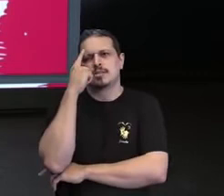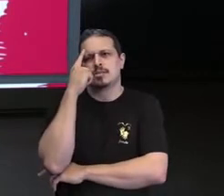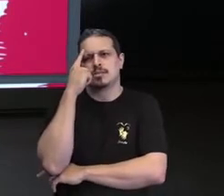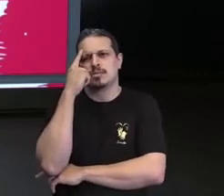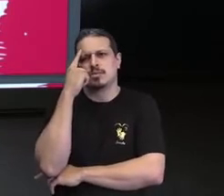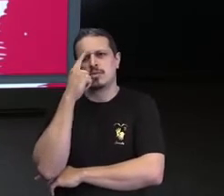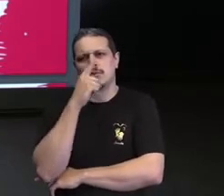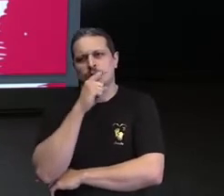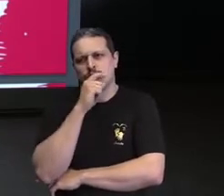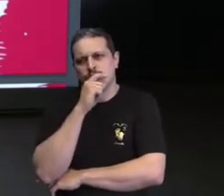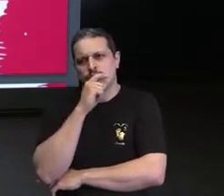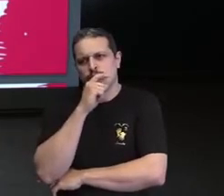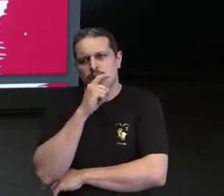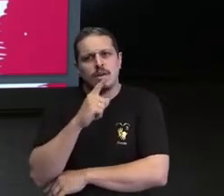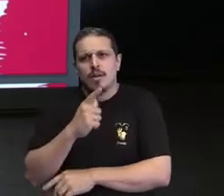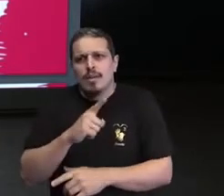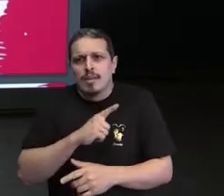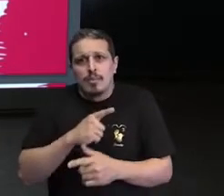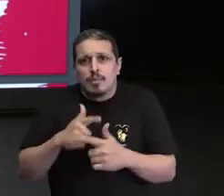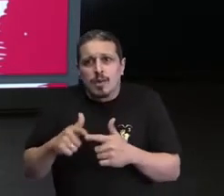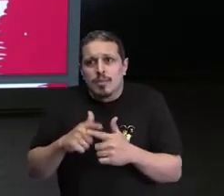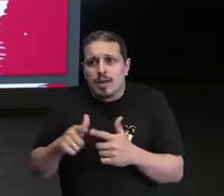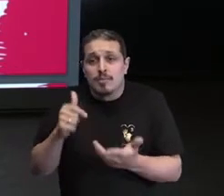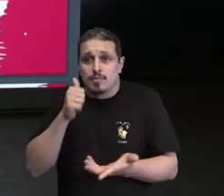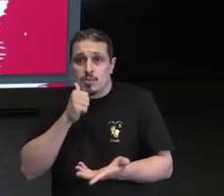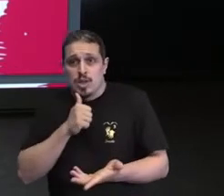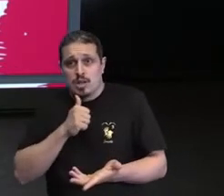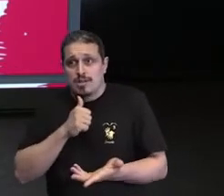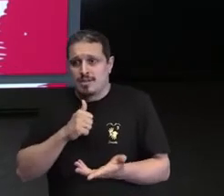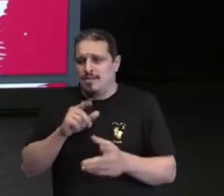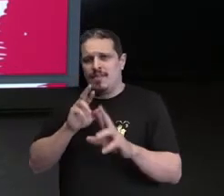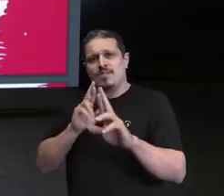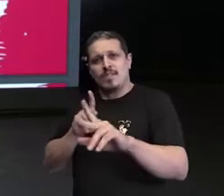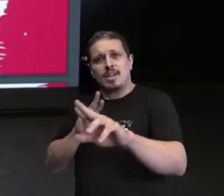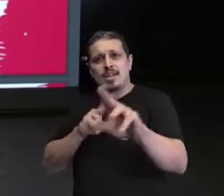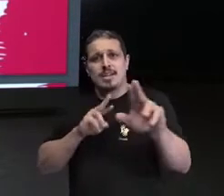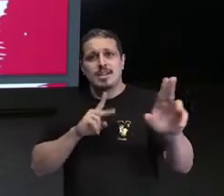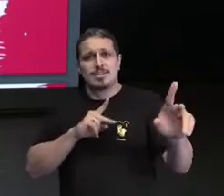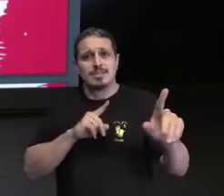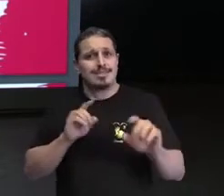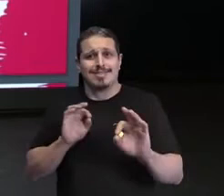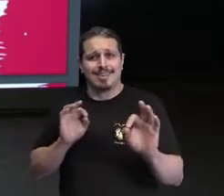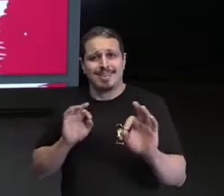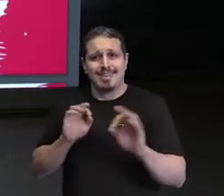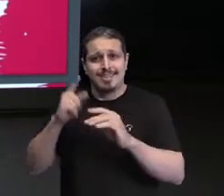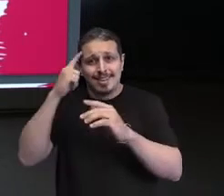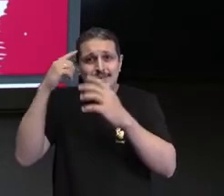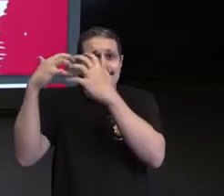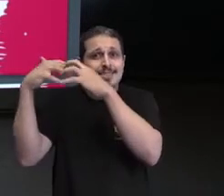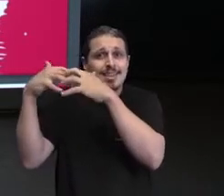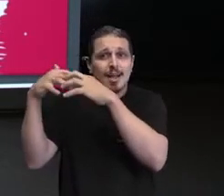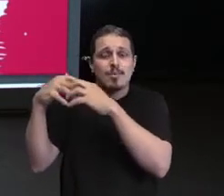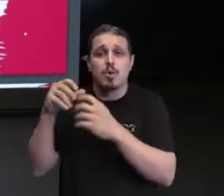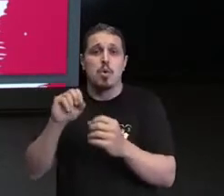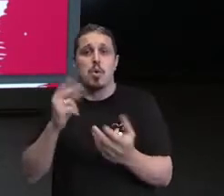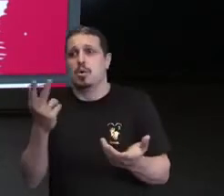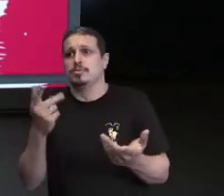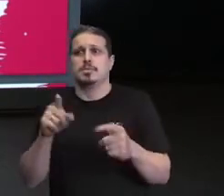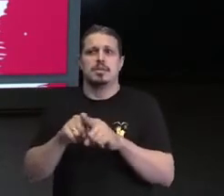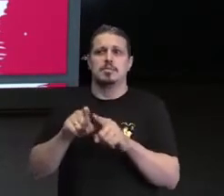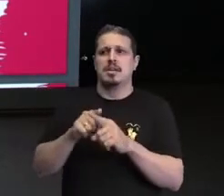não teria problema se eu fosse uma mulher neurodivergente não teria problema nenhum se eu fosse uma mulher livro divergente